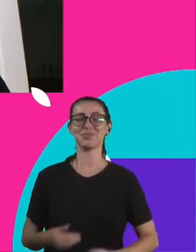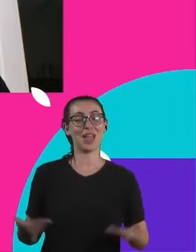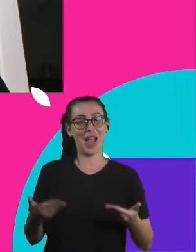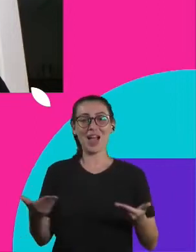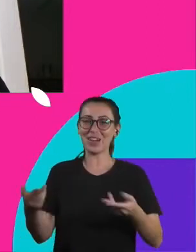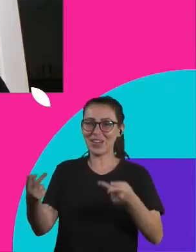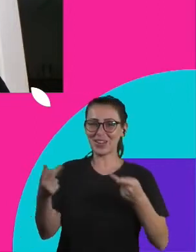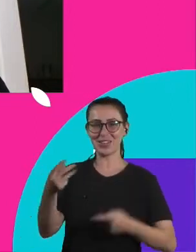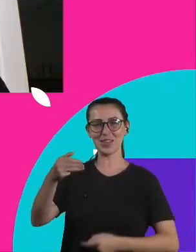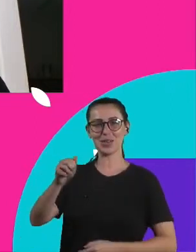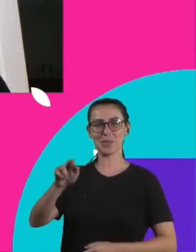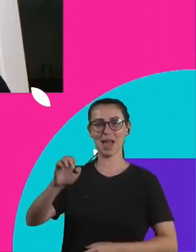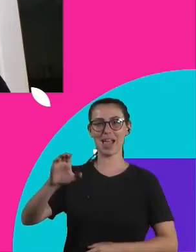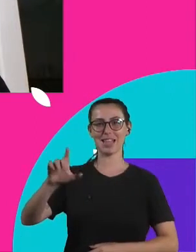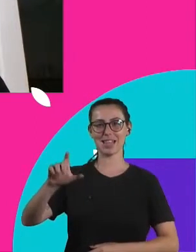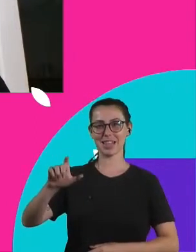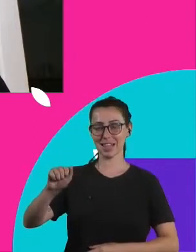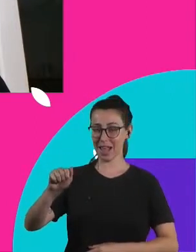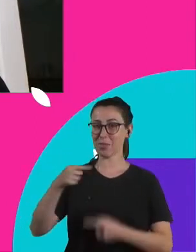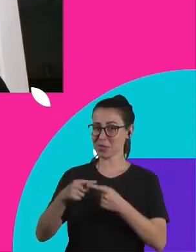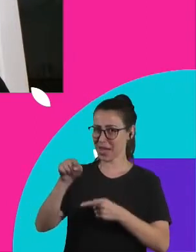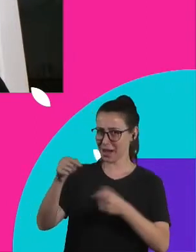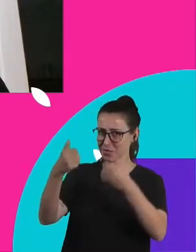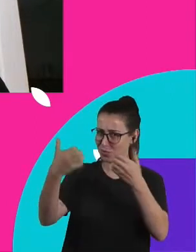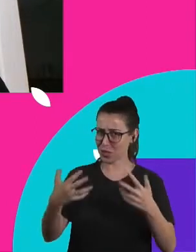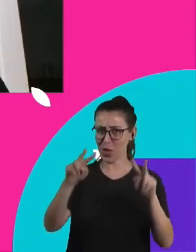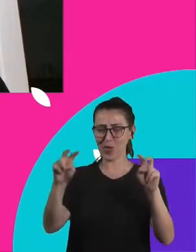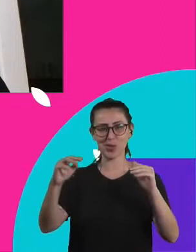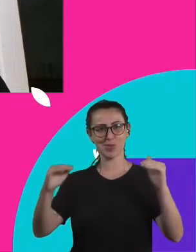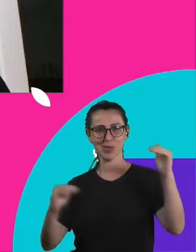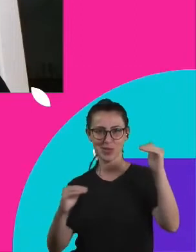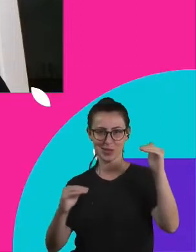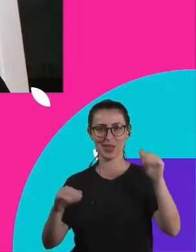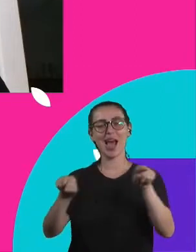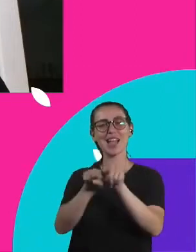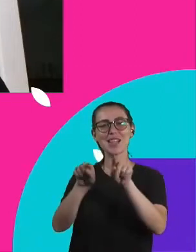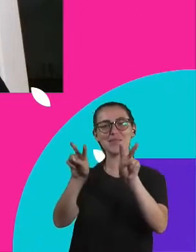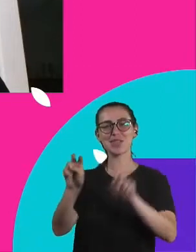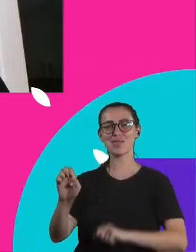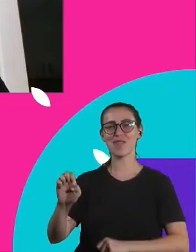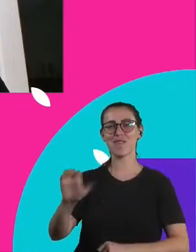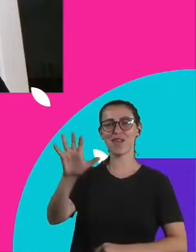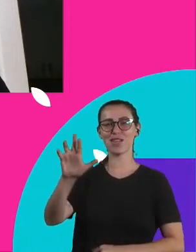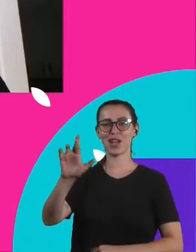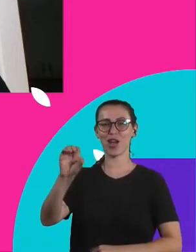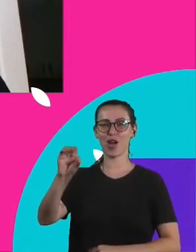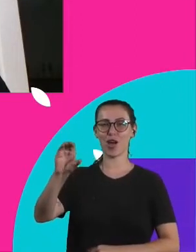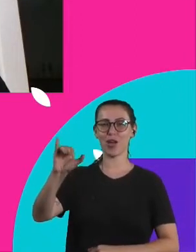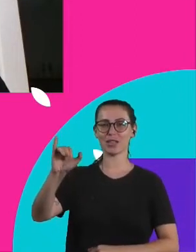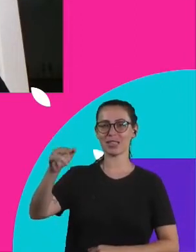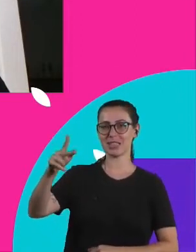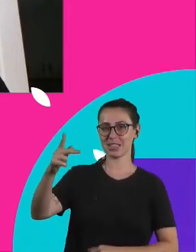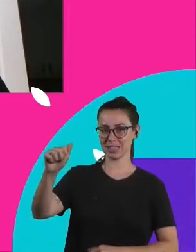desigualdade, trouxe a Rocinha, e acho que o Celso também, em uma das falas dele, ele